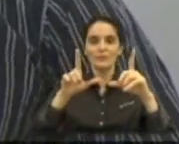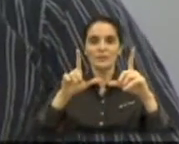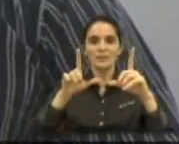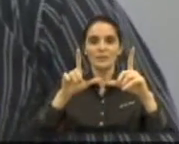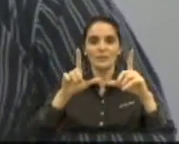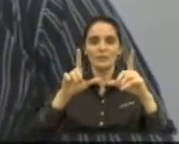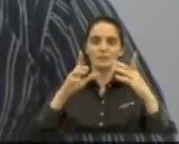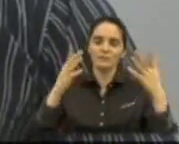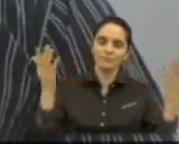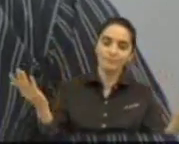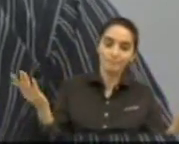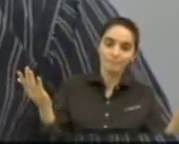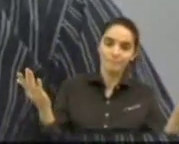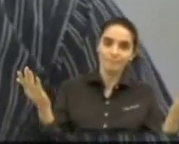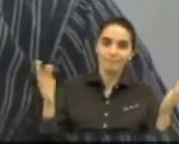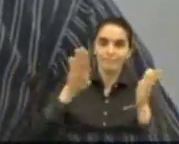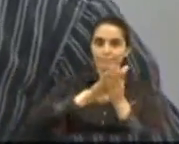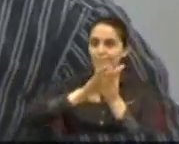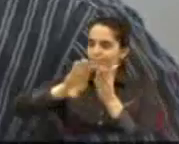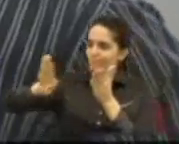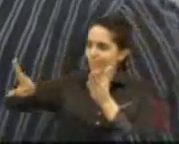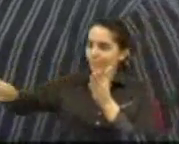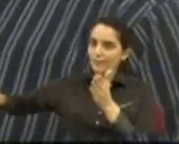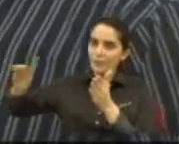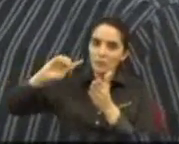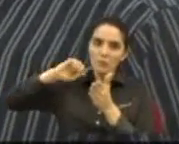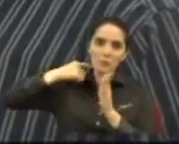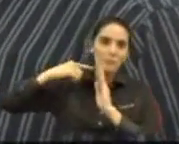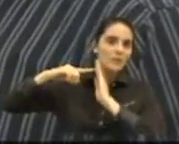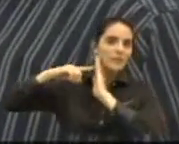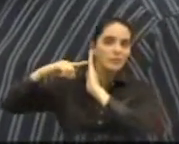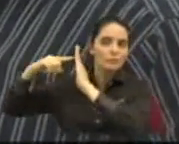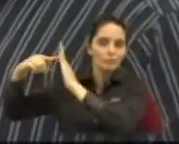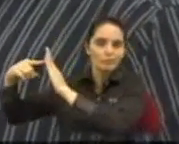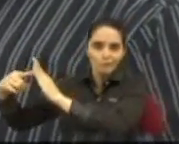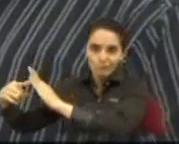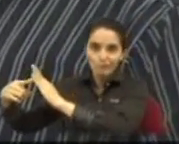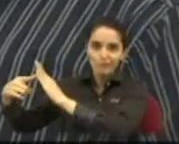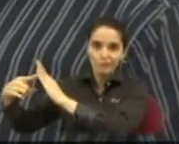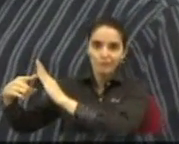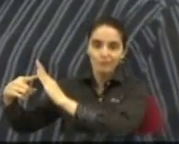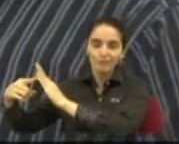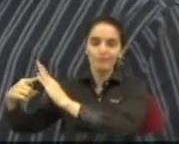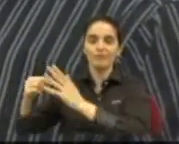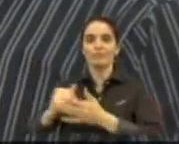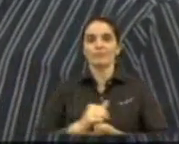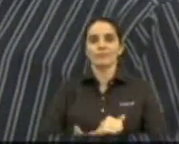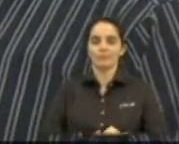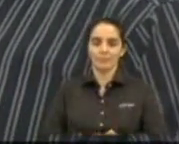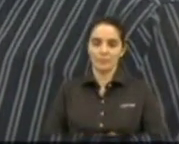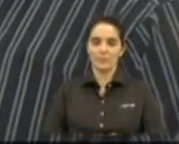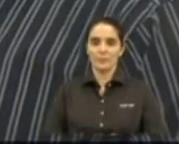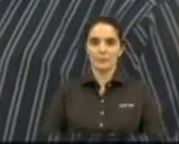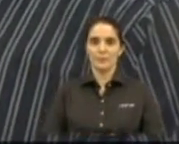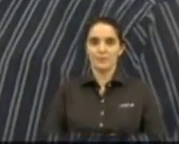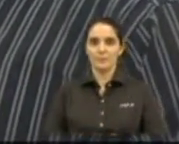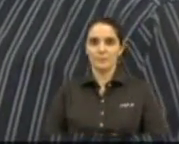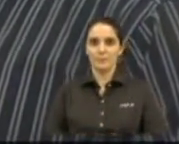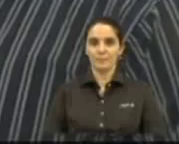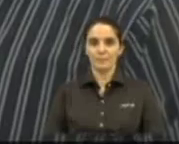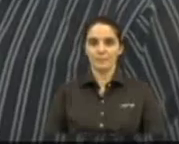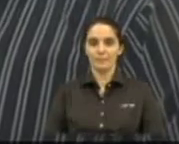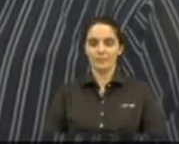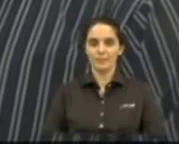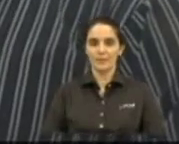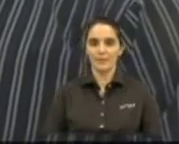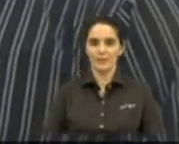ganhou um álibi para poder tirar a atenção de algo que vai macular o meio ambiente